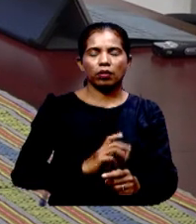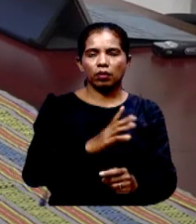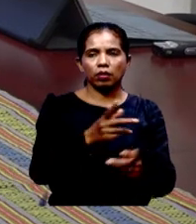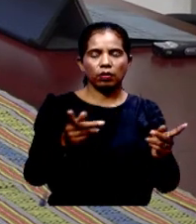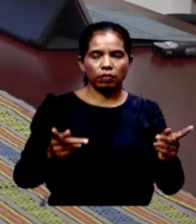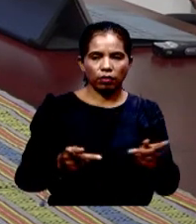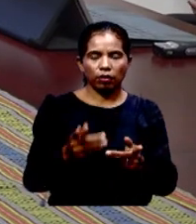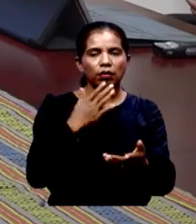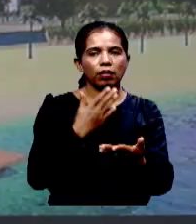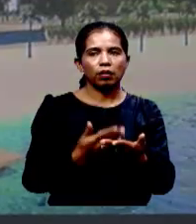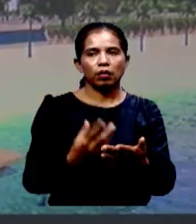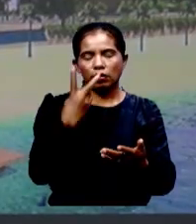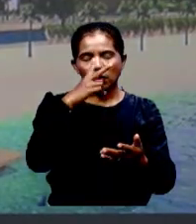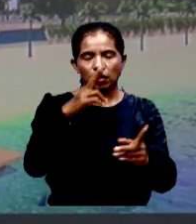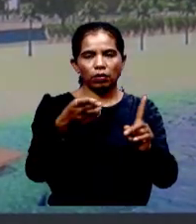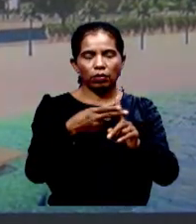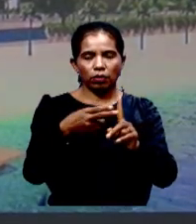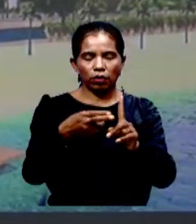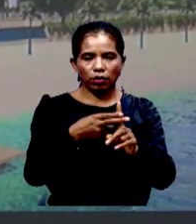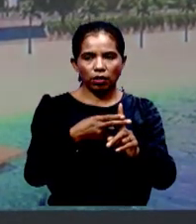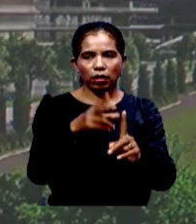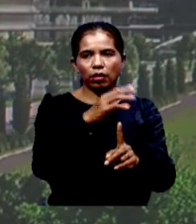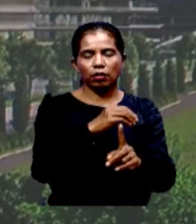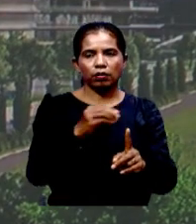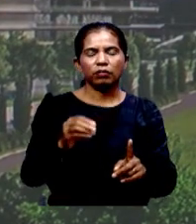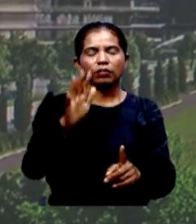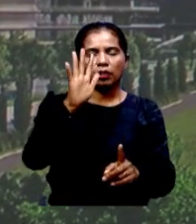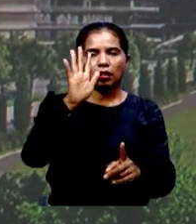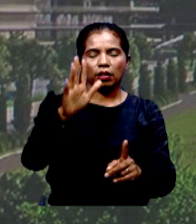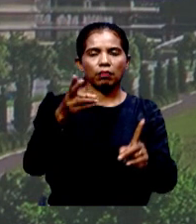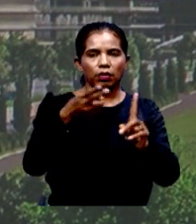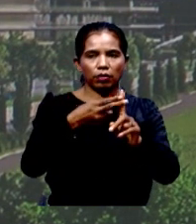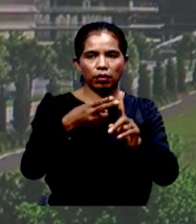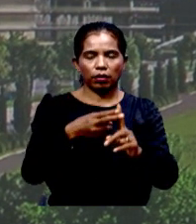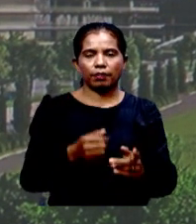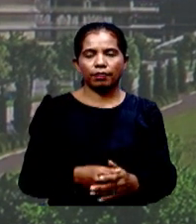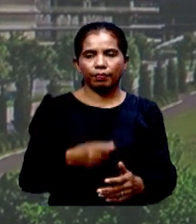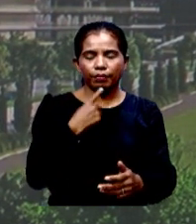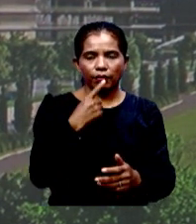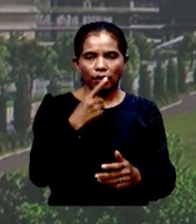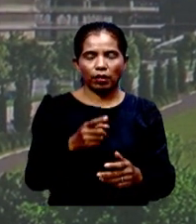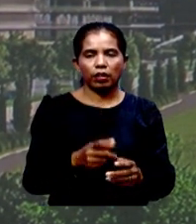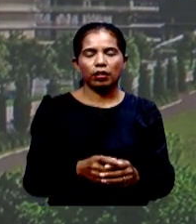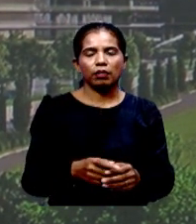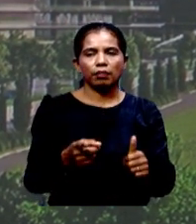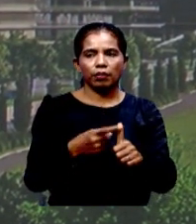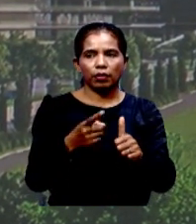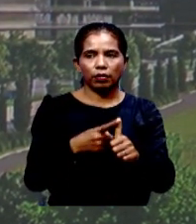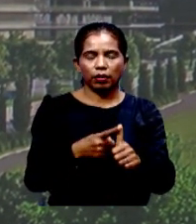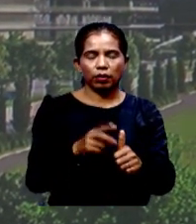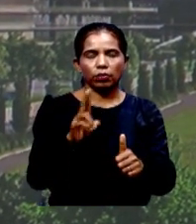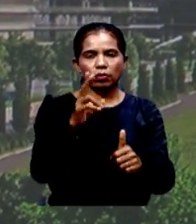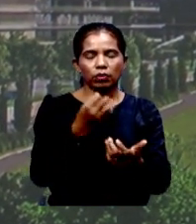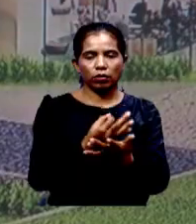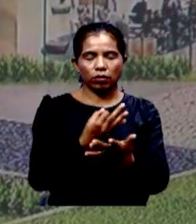turístico ida ho di haria hotel no apartamento 5 estrelas. Investimento Pelican Paradise ba fase da huluk se gasta